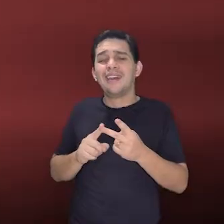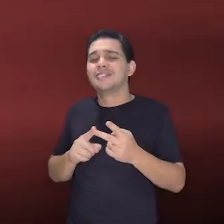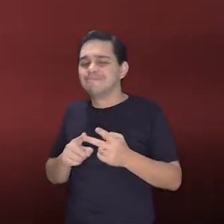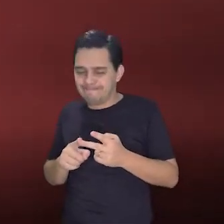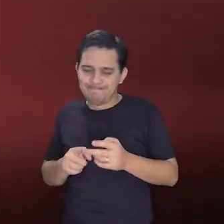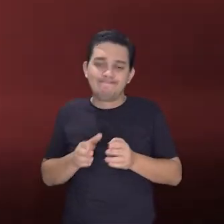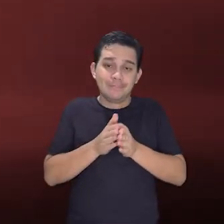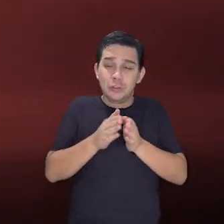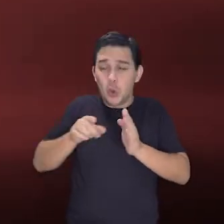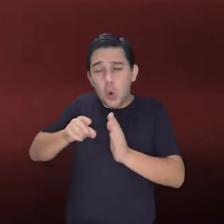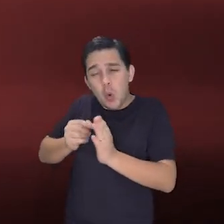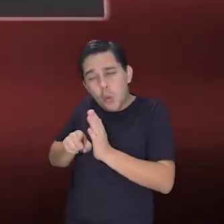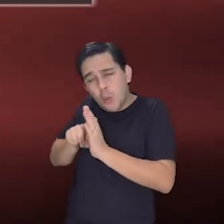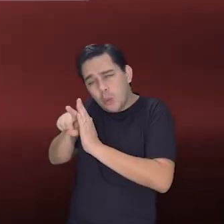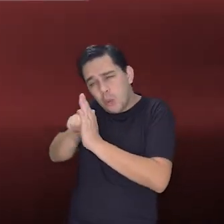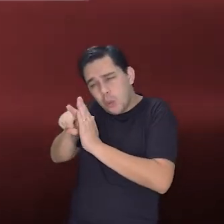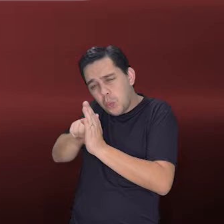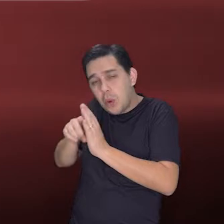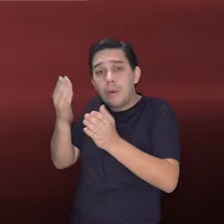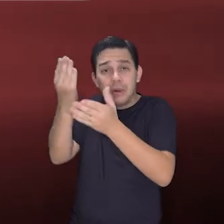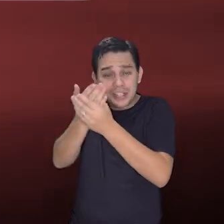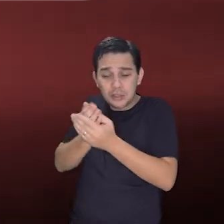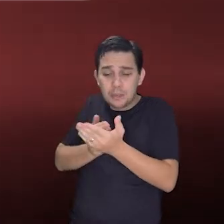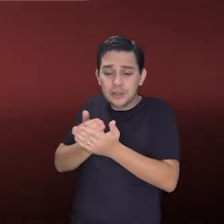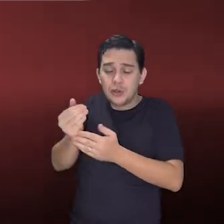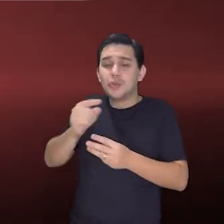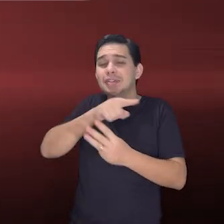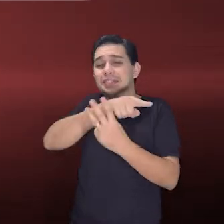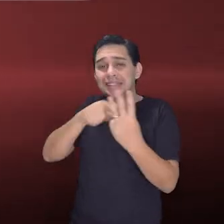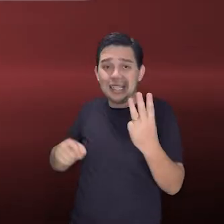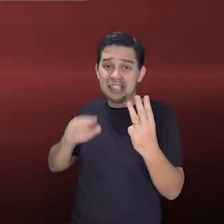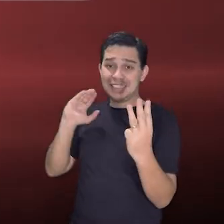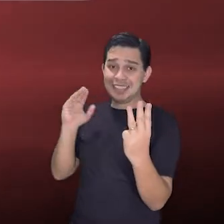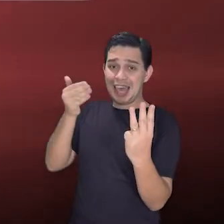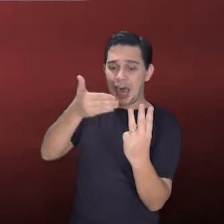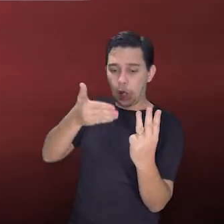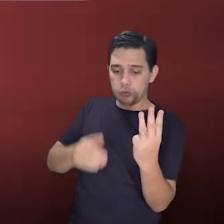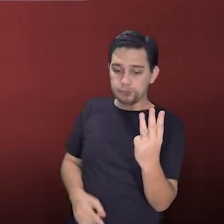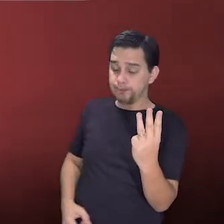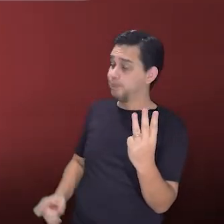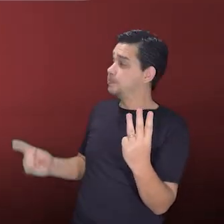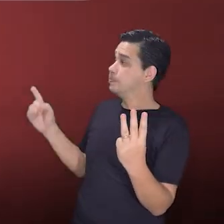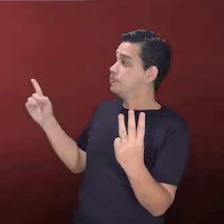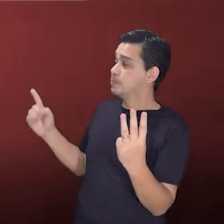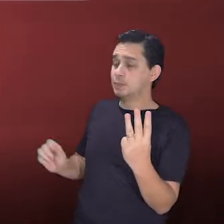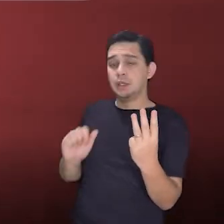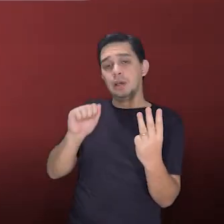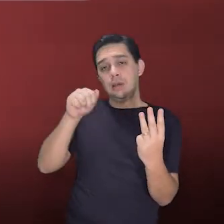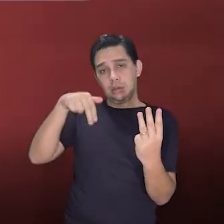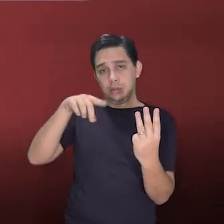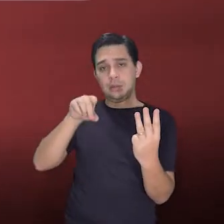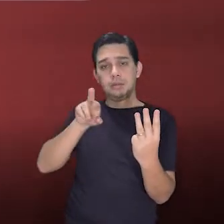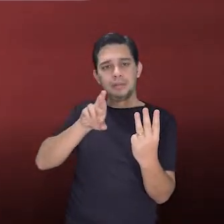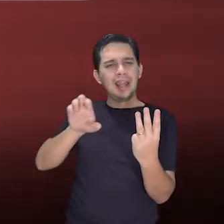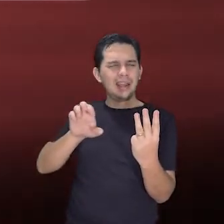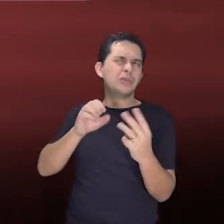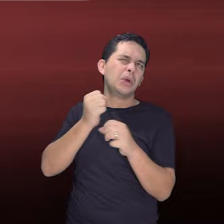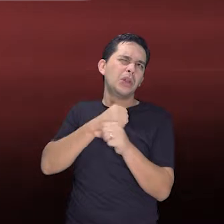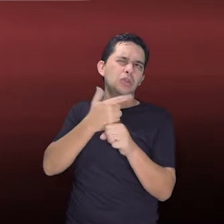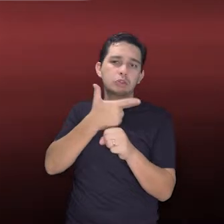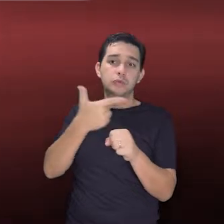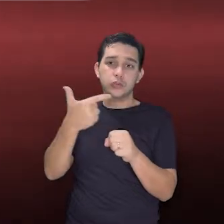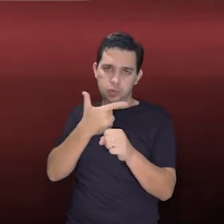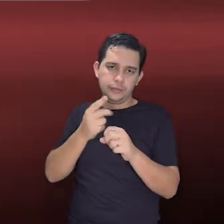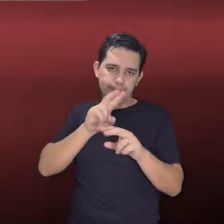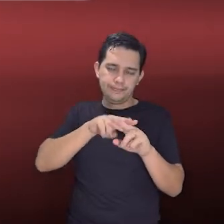sido iniciado com 3 réus. Além do réu André, que foi condenado agora em 2022, também integravam o